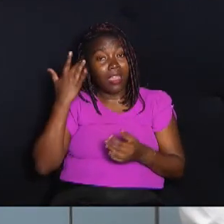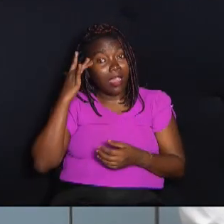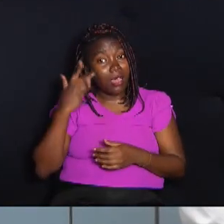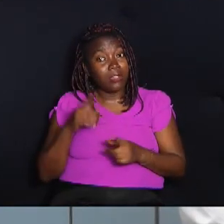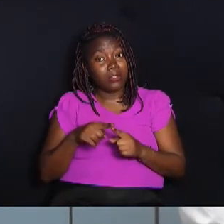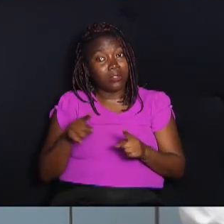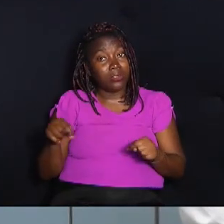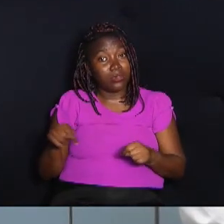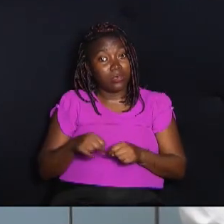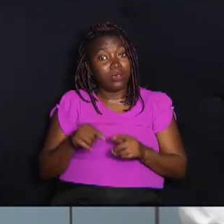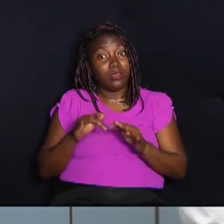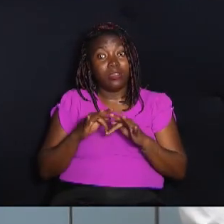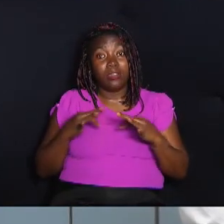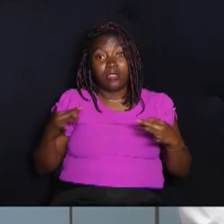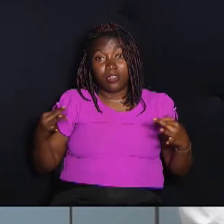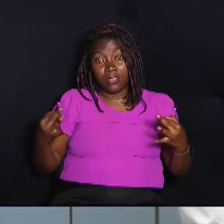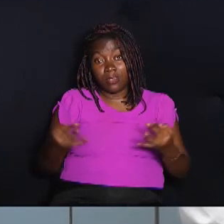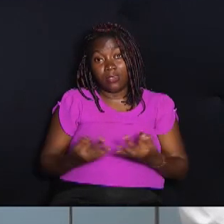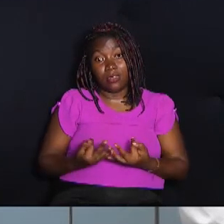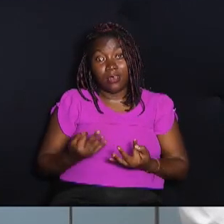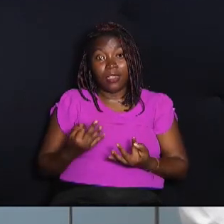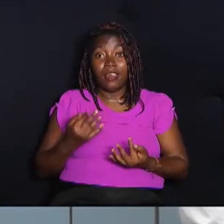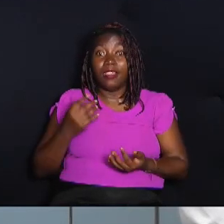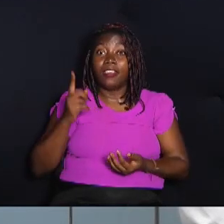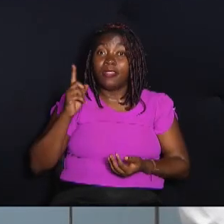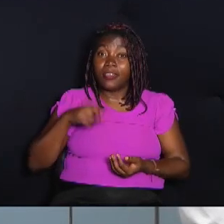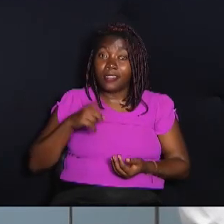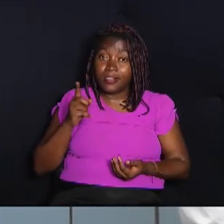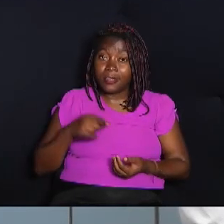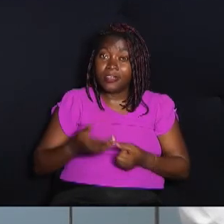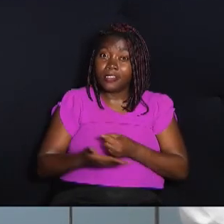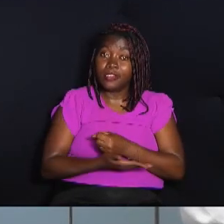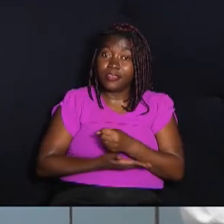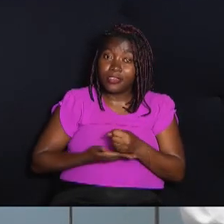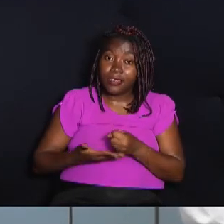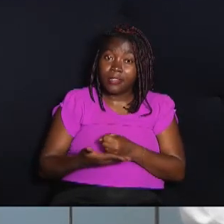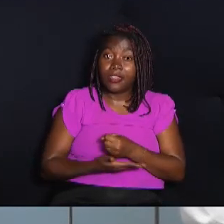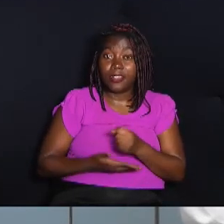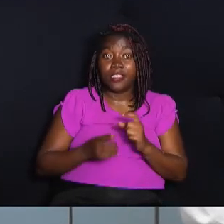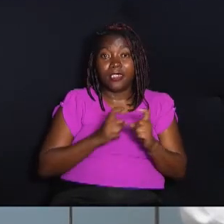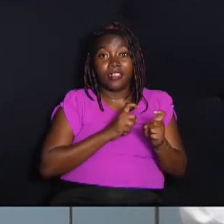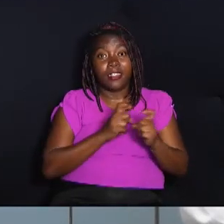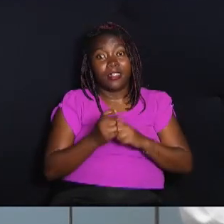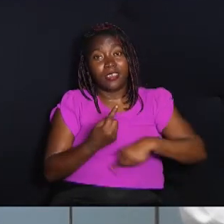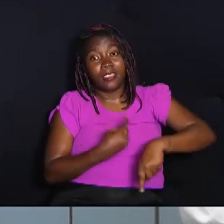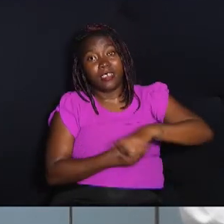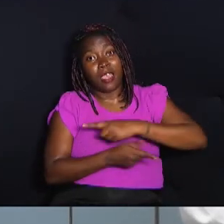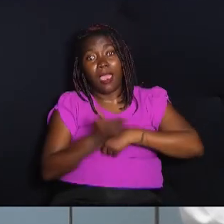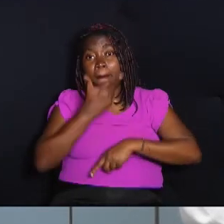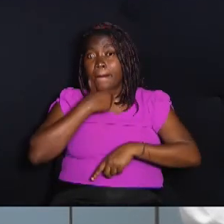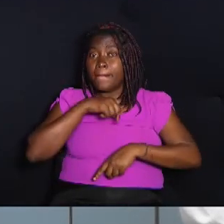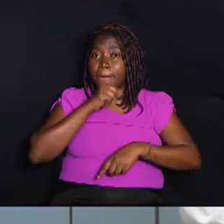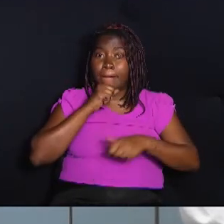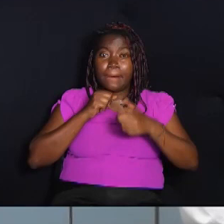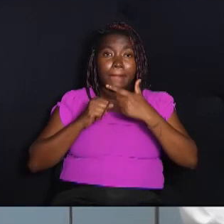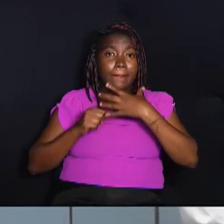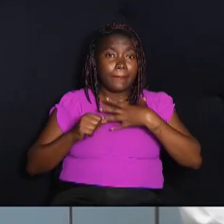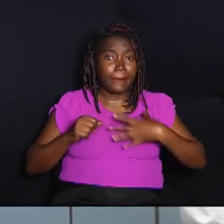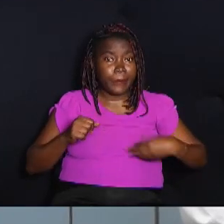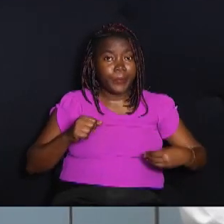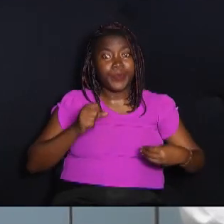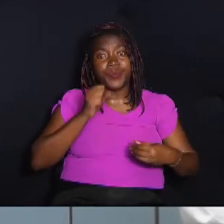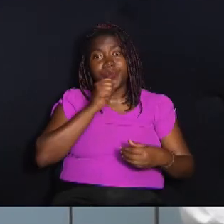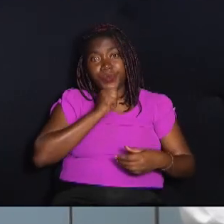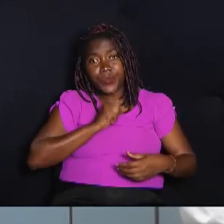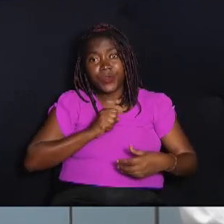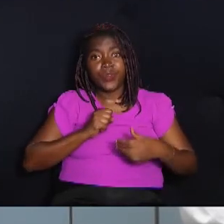ambiente familiar que seja pautado no diálogo, na relação pai, filho, né? Avô,